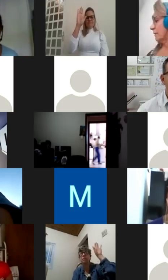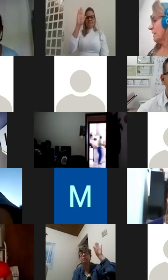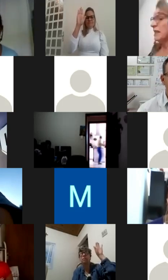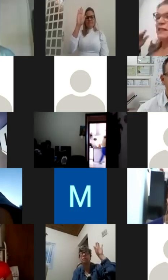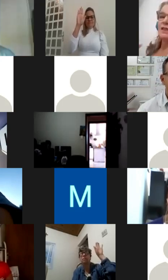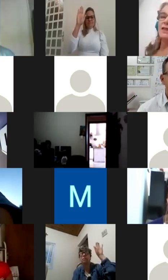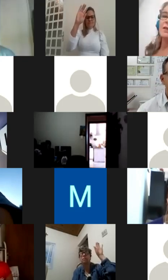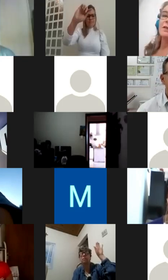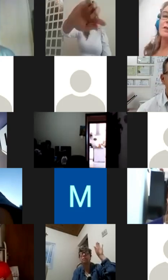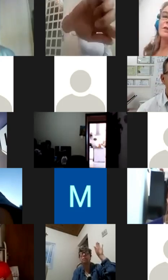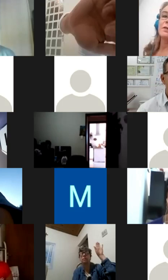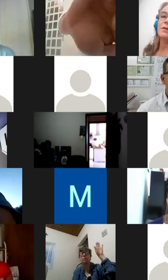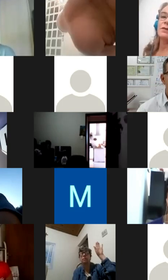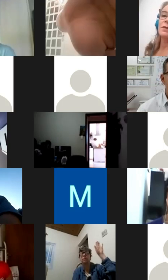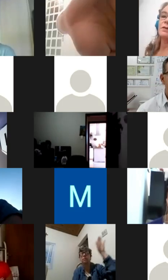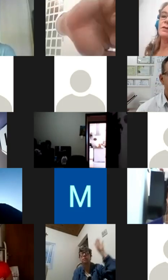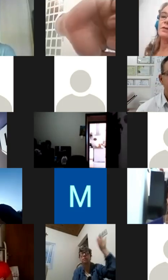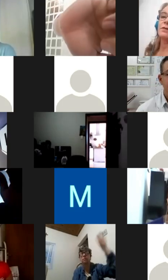a Alessandra.